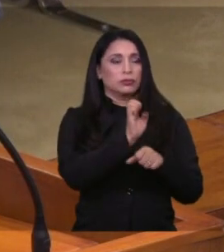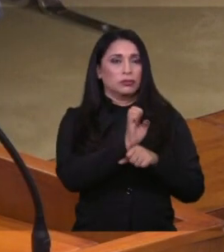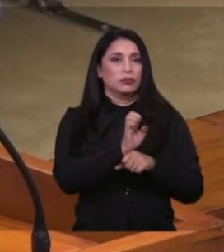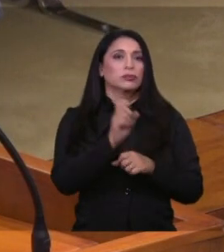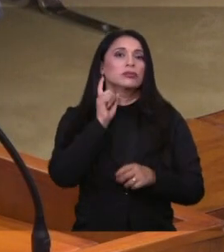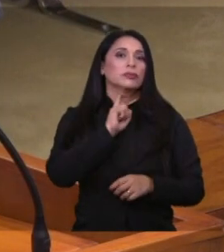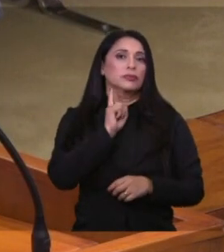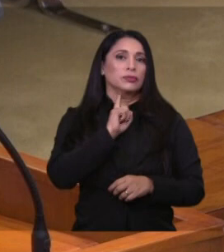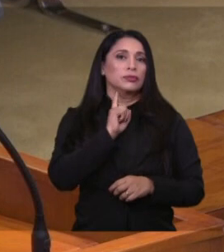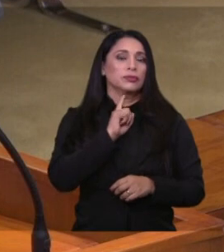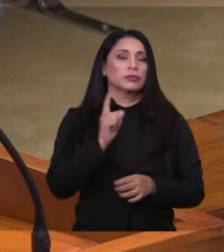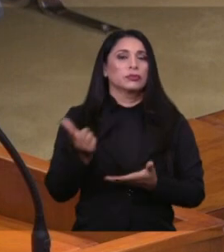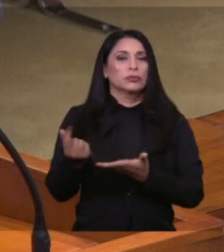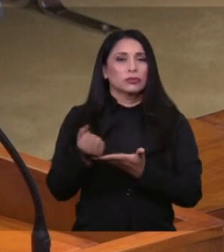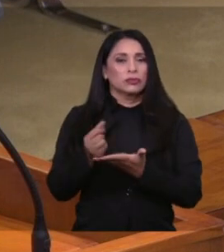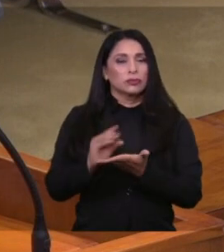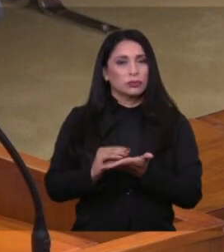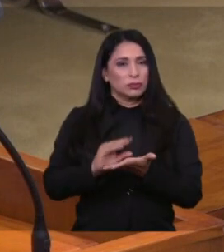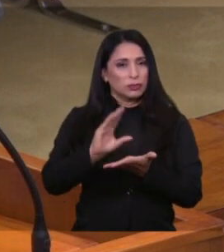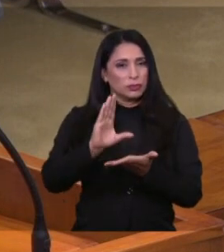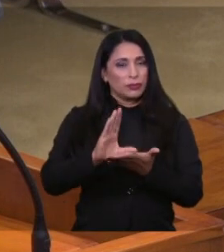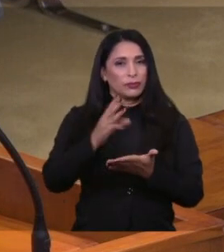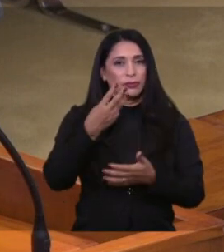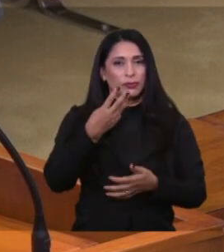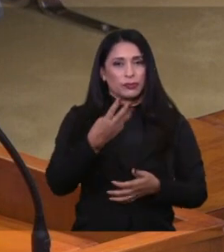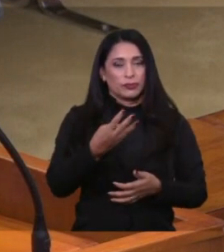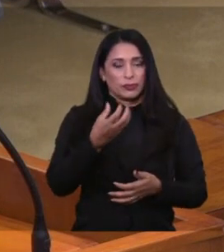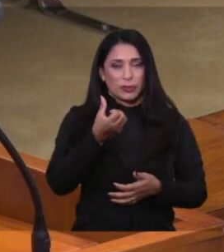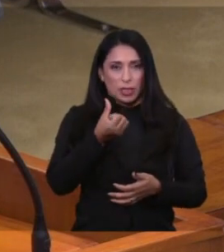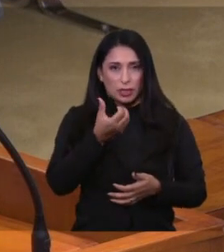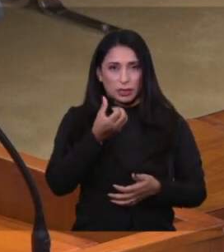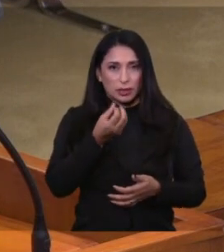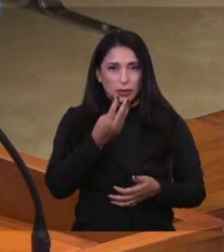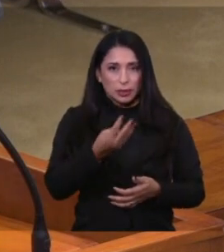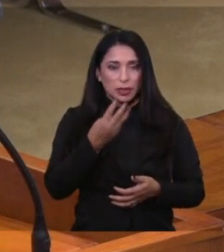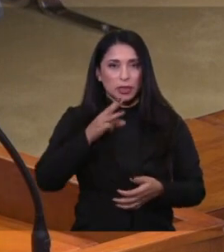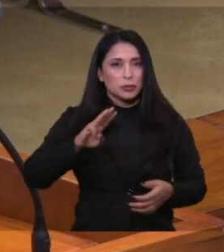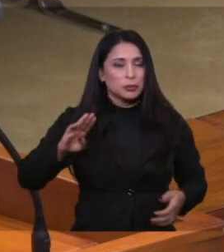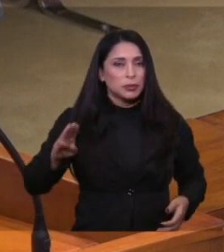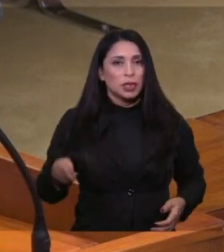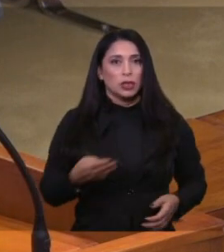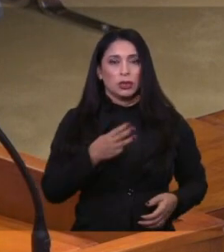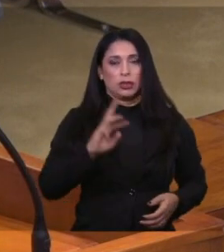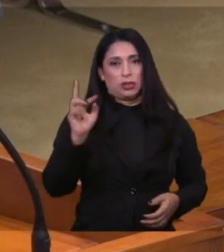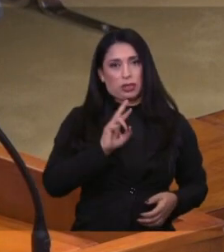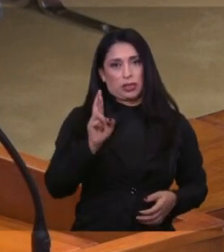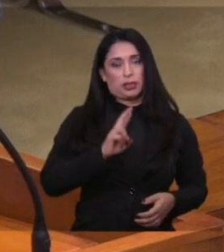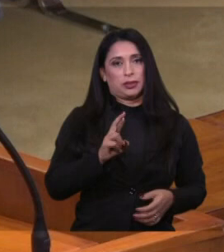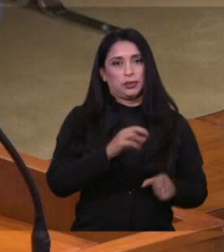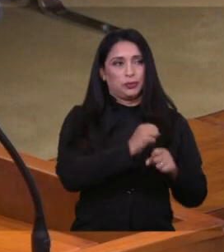faturamento das empresas associadas são de 63 bilhões de reais no ano de